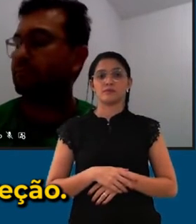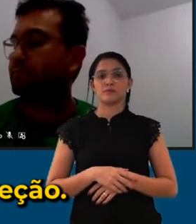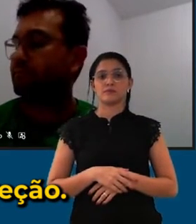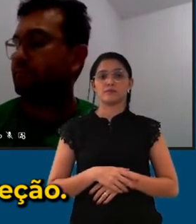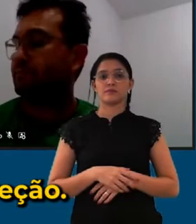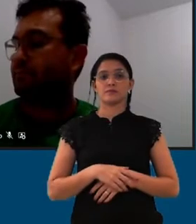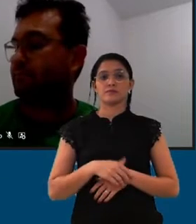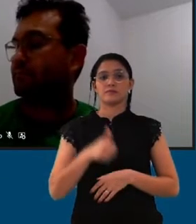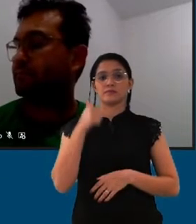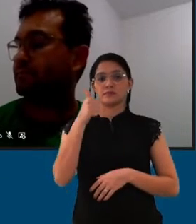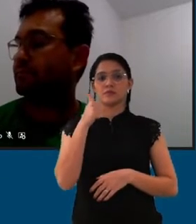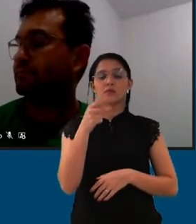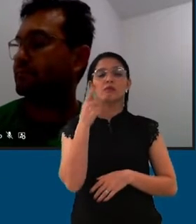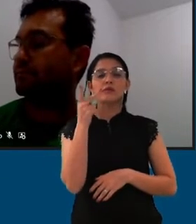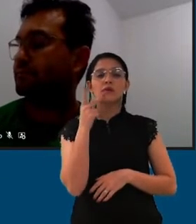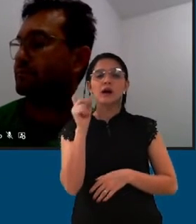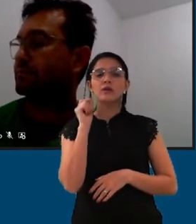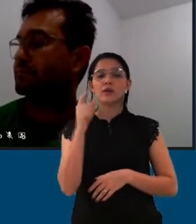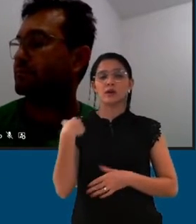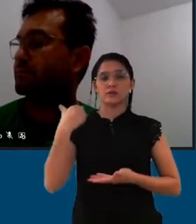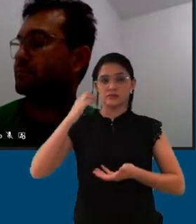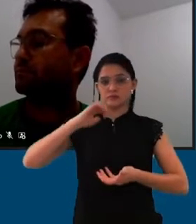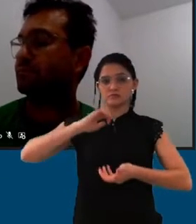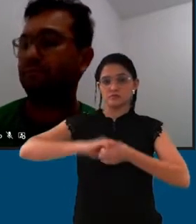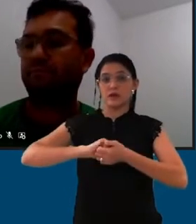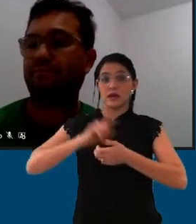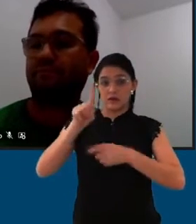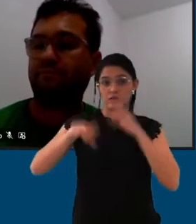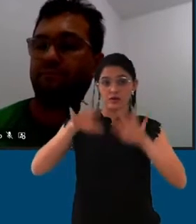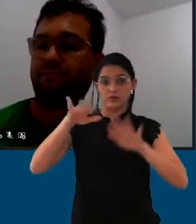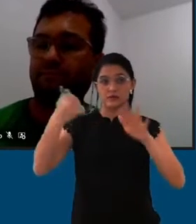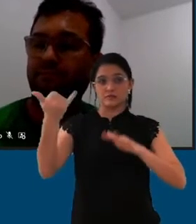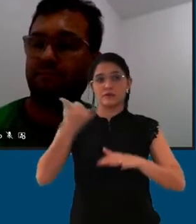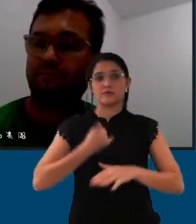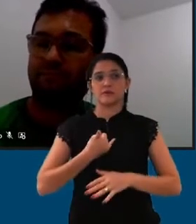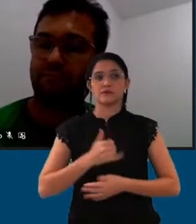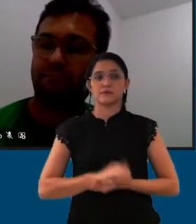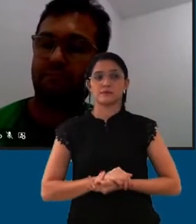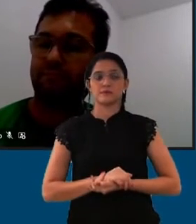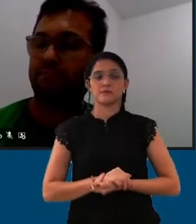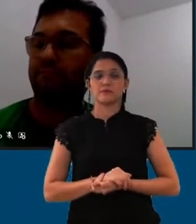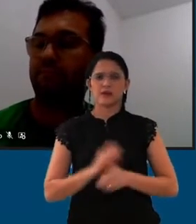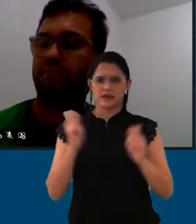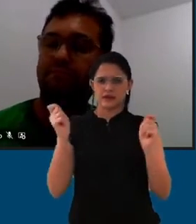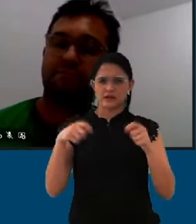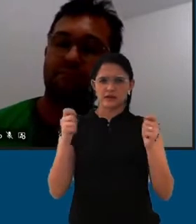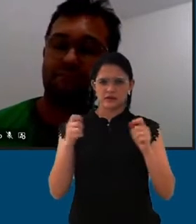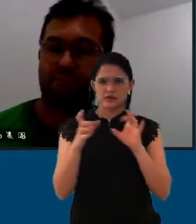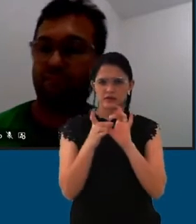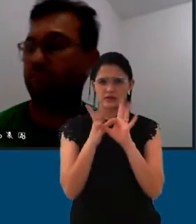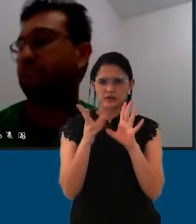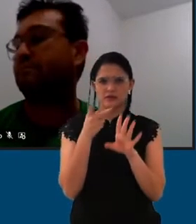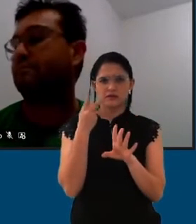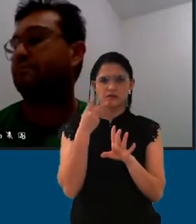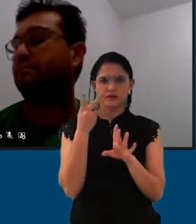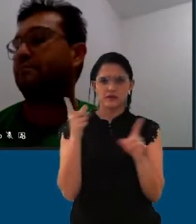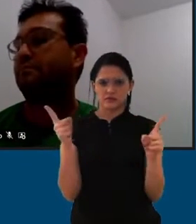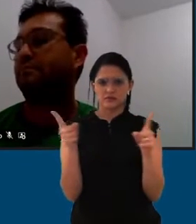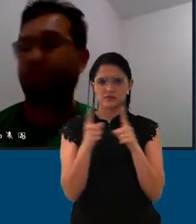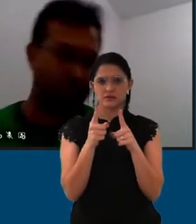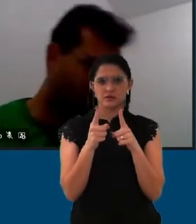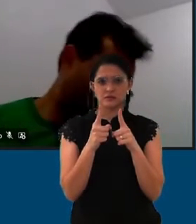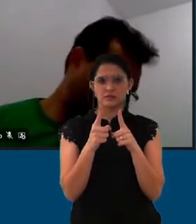alguma correção, os senhores me avisem, tá? Dá para falar, Aline? Já dá para reduzir a termo? Dá